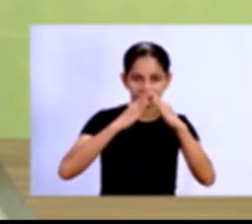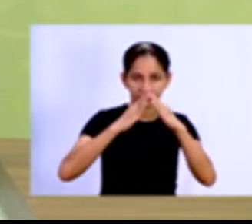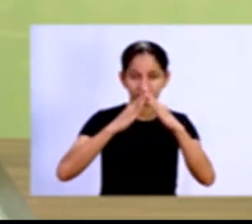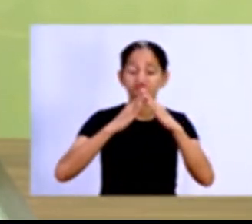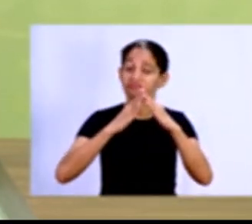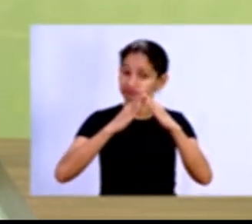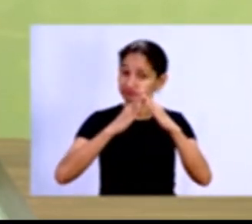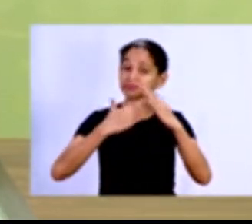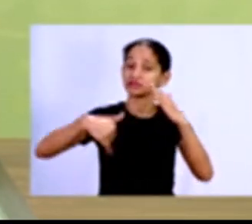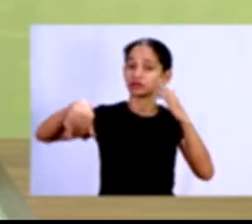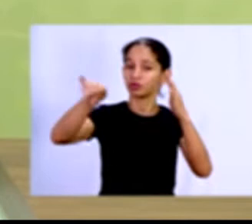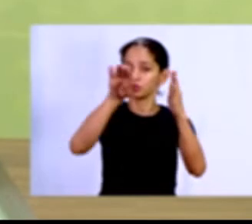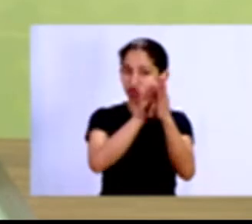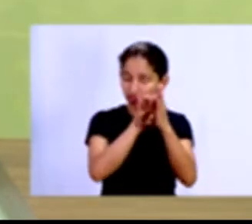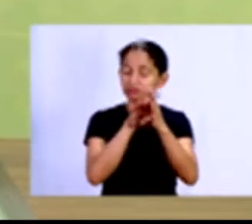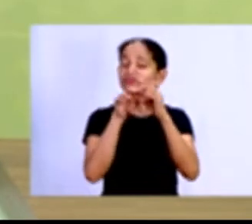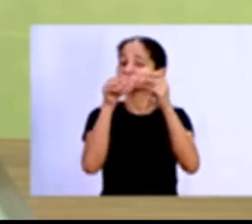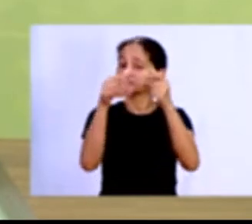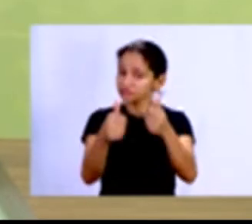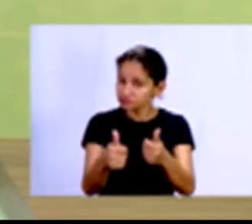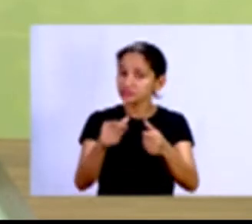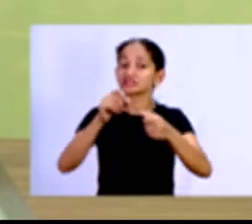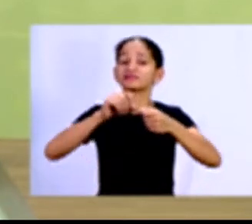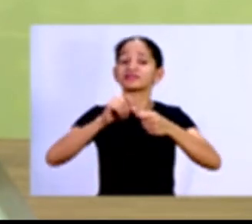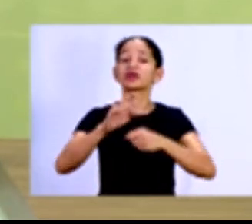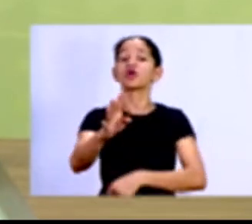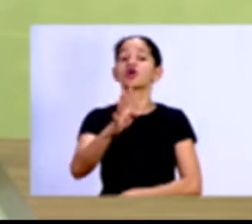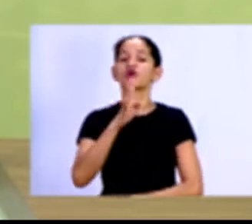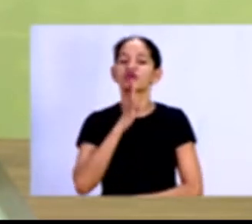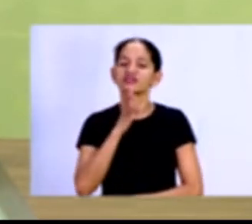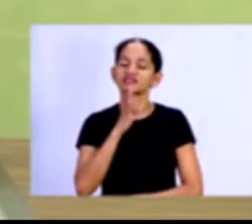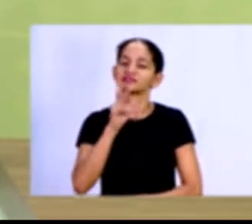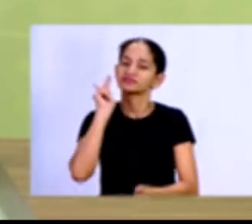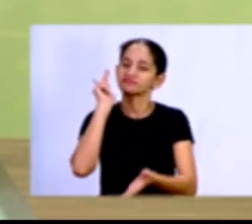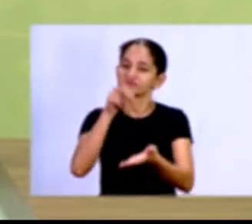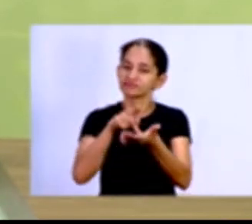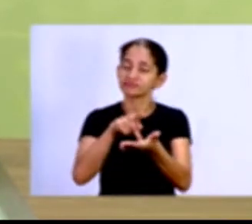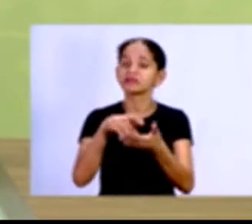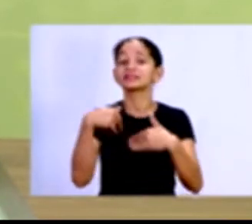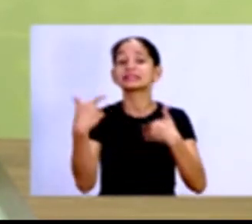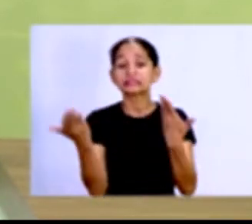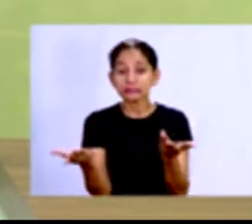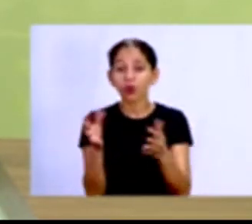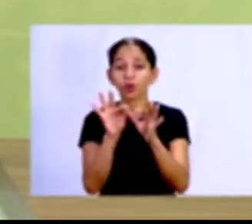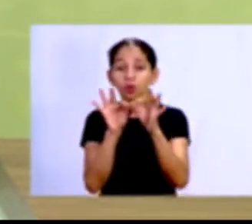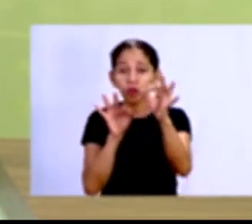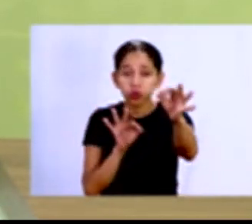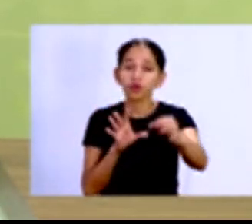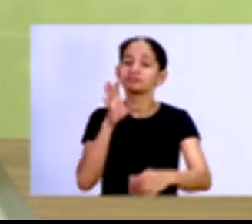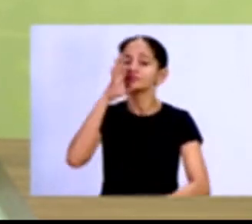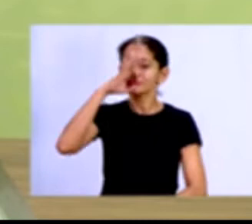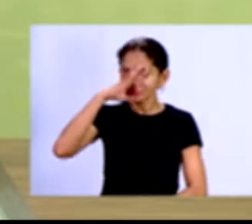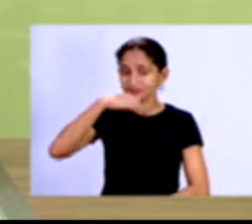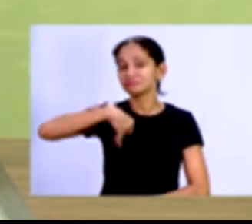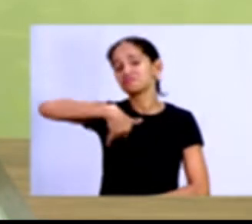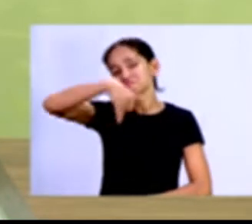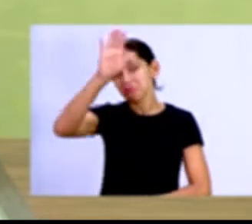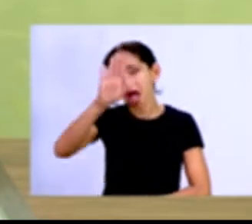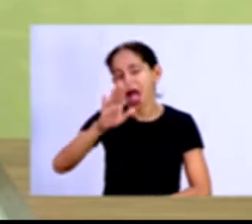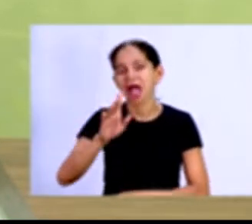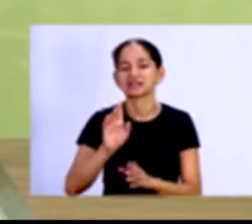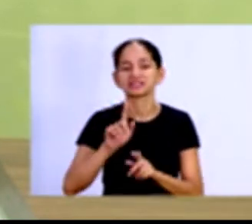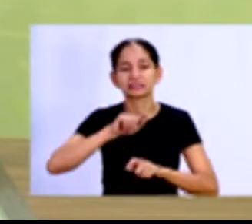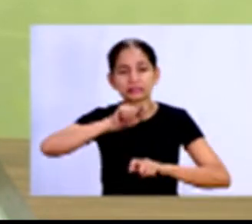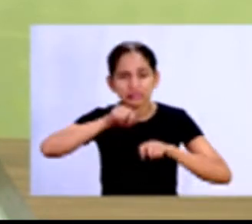estudante. Estudante é aquele que produz o seu conhecimento, que busca o seu conhecimento. E um aluno em EAD, ele tem que ser ainda mais esse estudante,